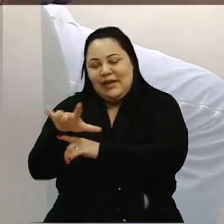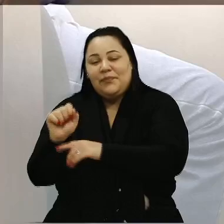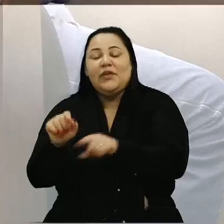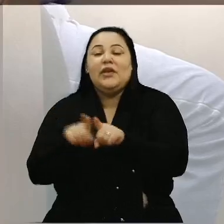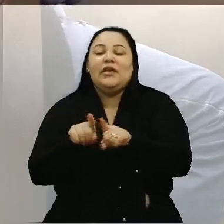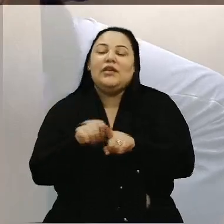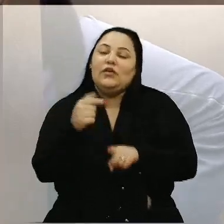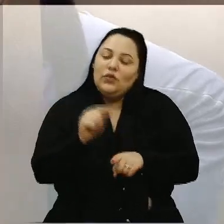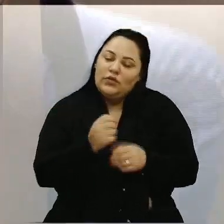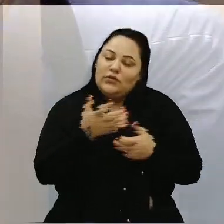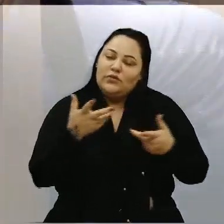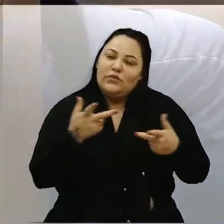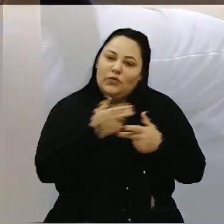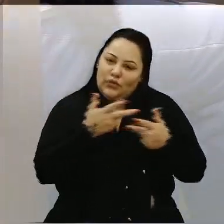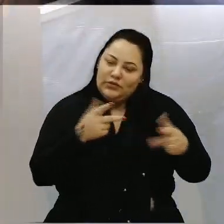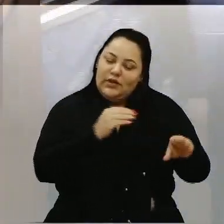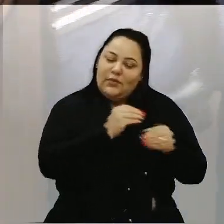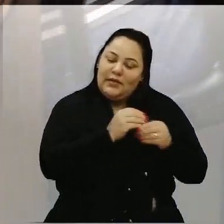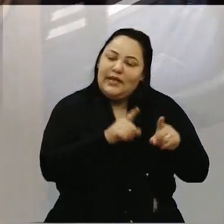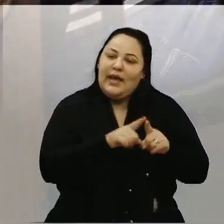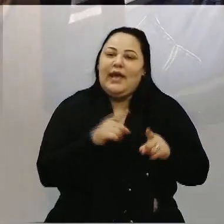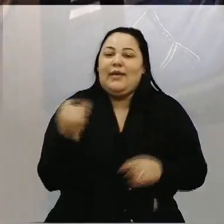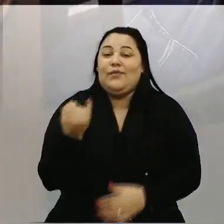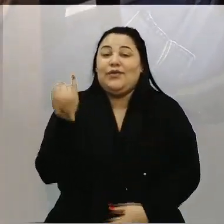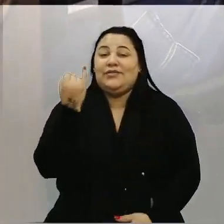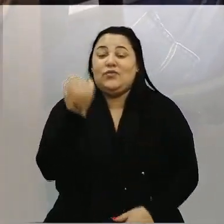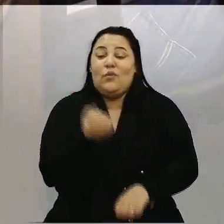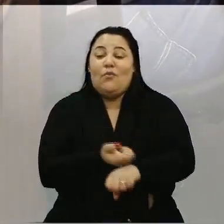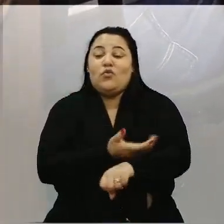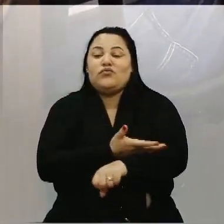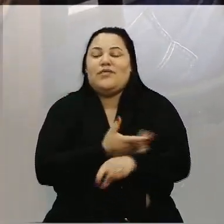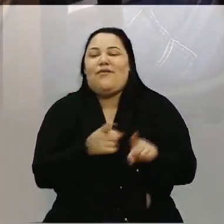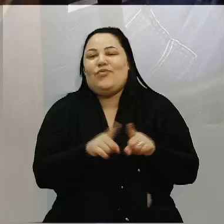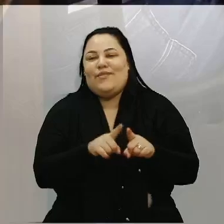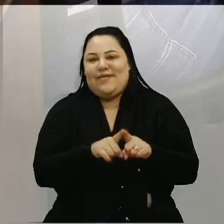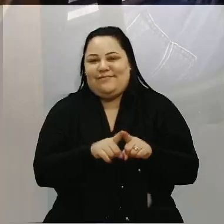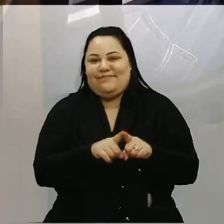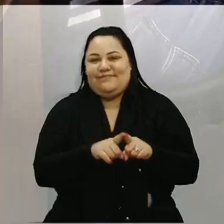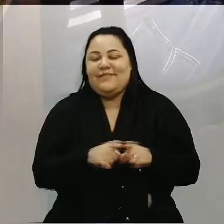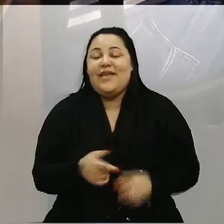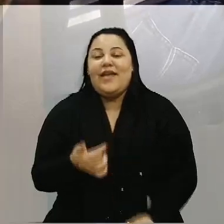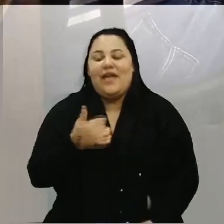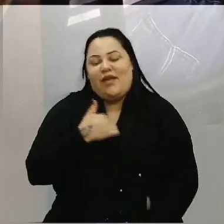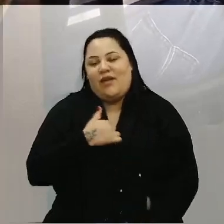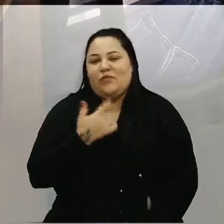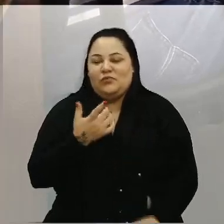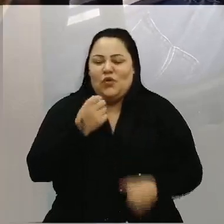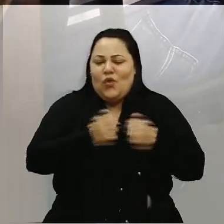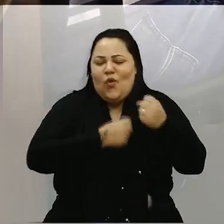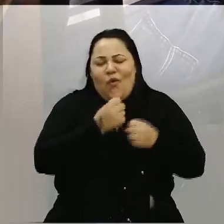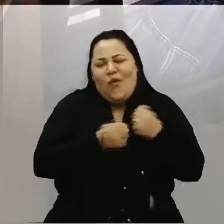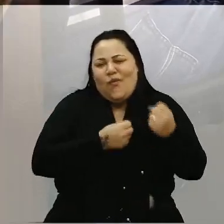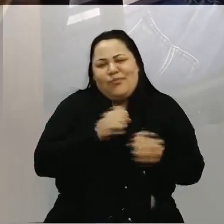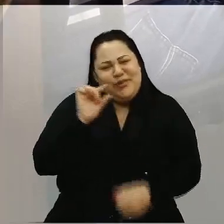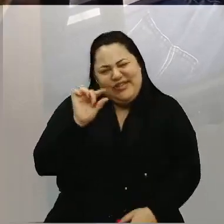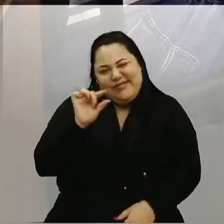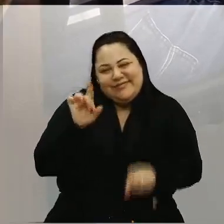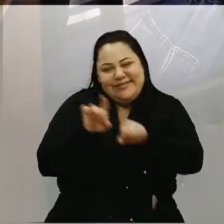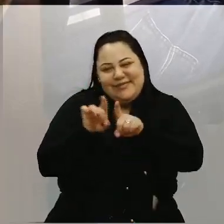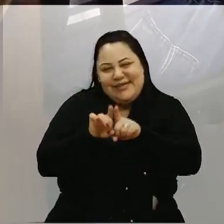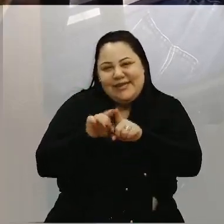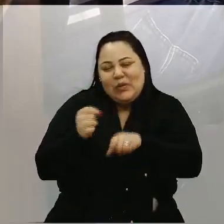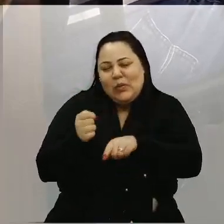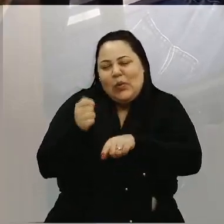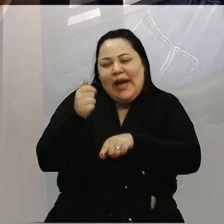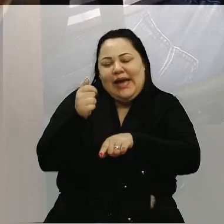sua fala é da importância do emocional. Eu, eventualmente, tenho corrido uns 100 metros aí, me aproximado